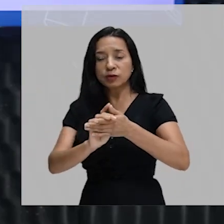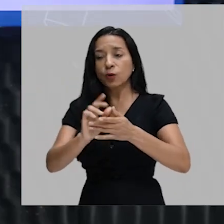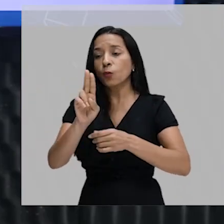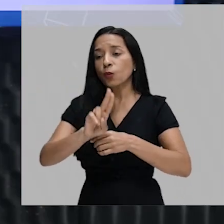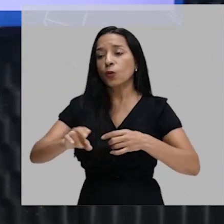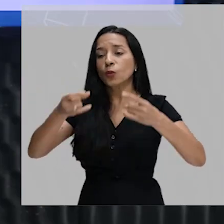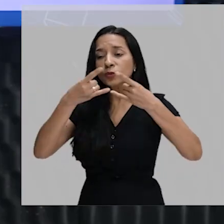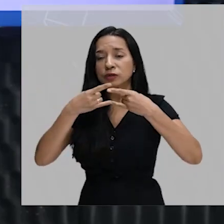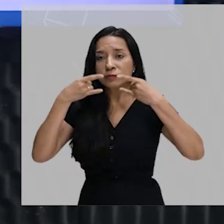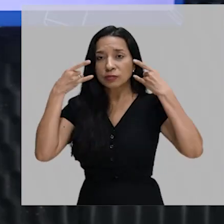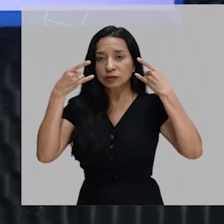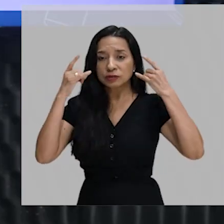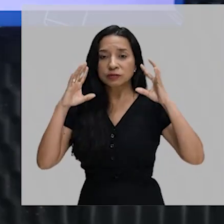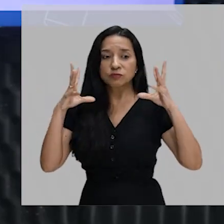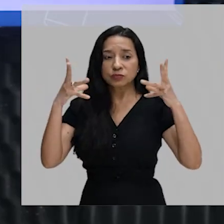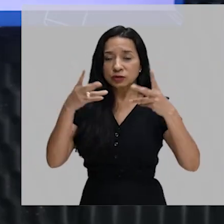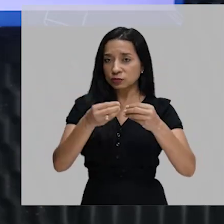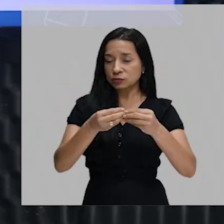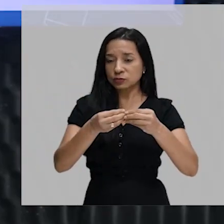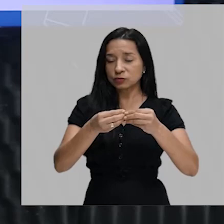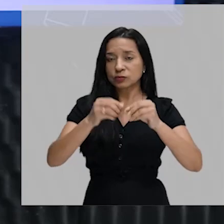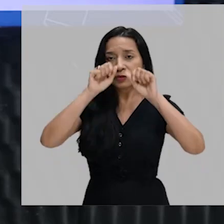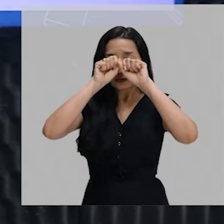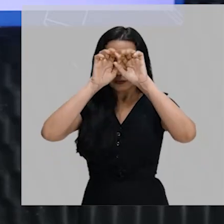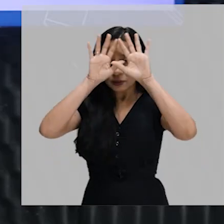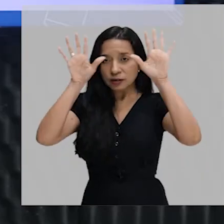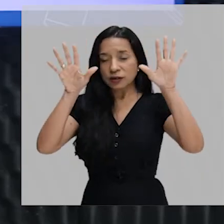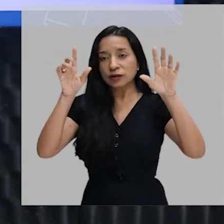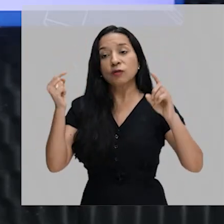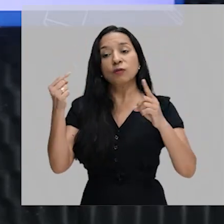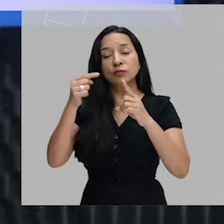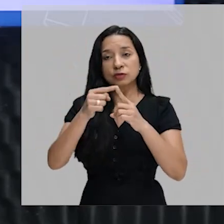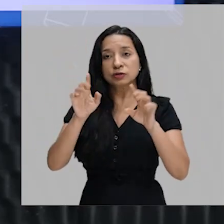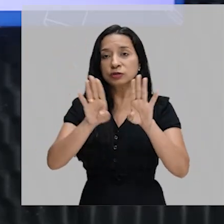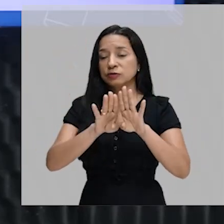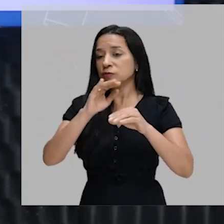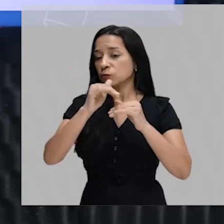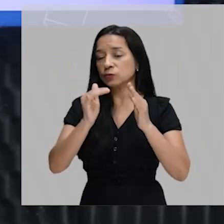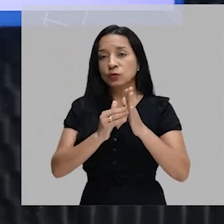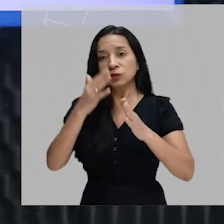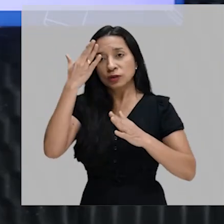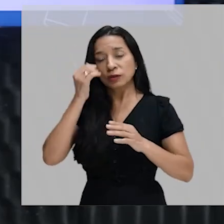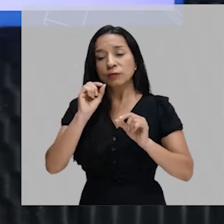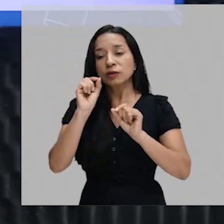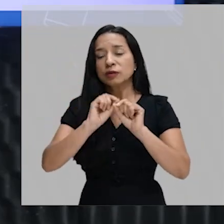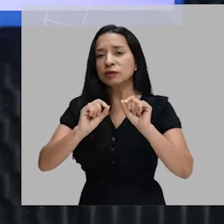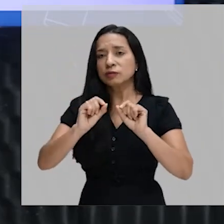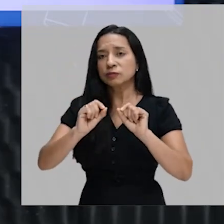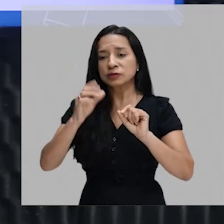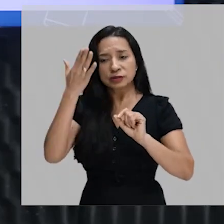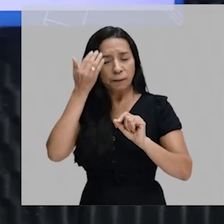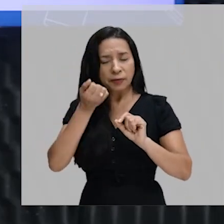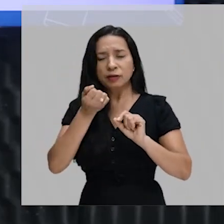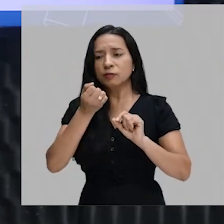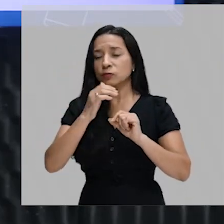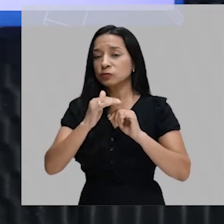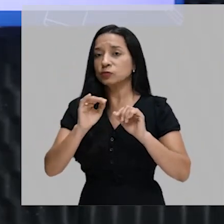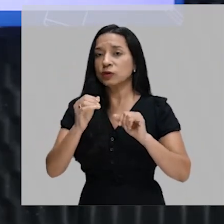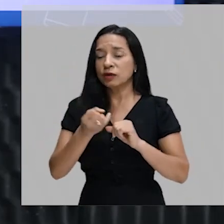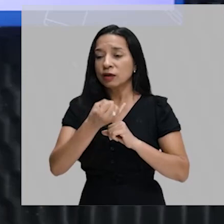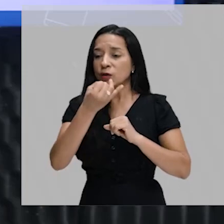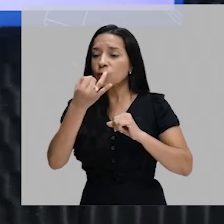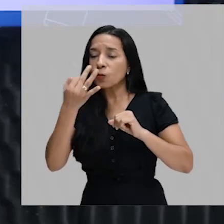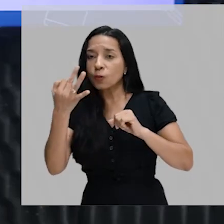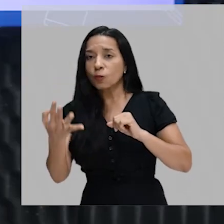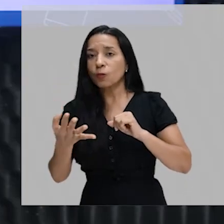máscara. Olha, estou resumindo de forma clara, de forma objetiva. Todos nós já sabemos de cor e salteado como